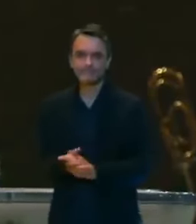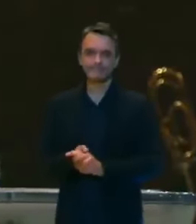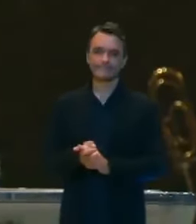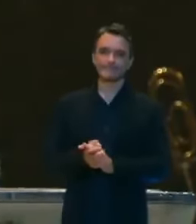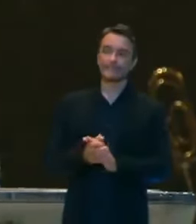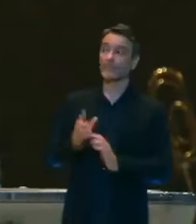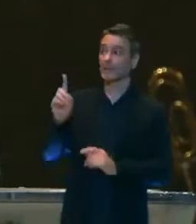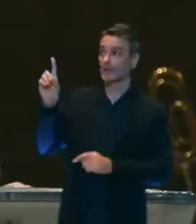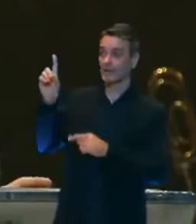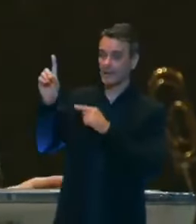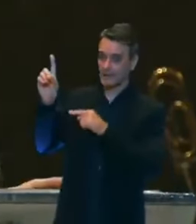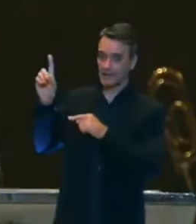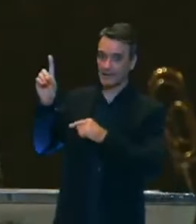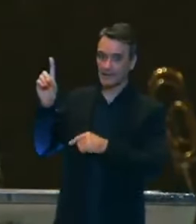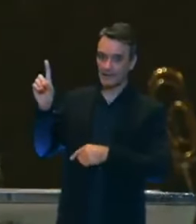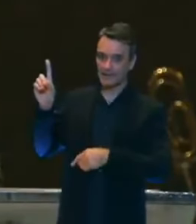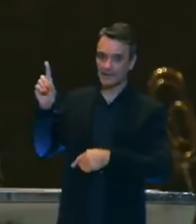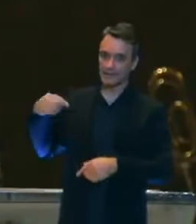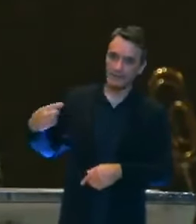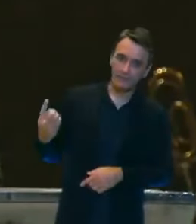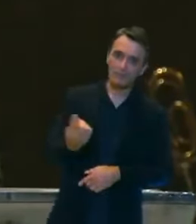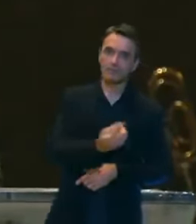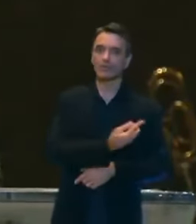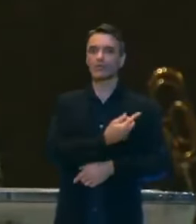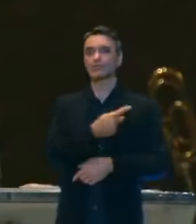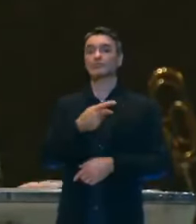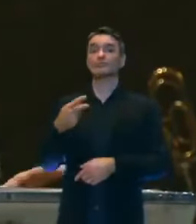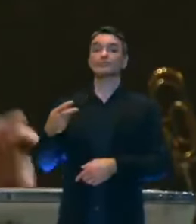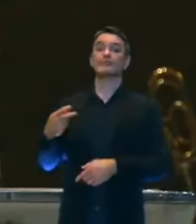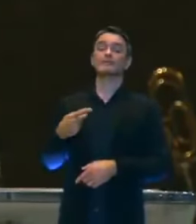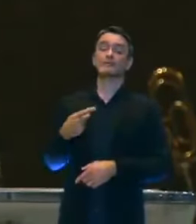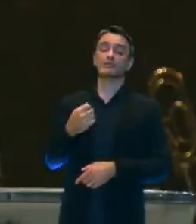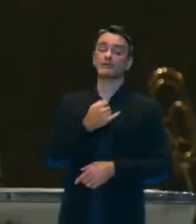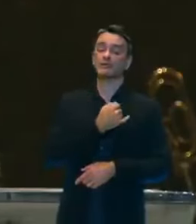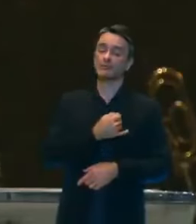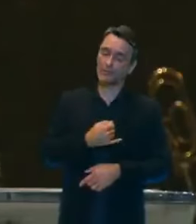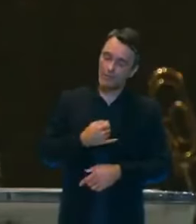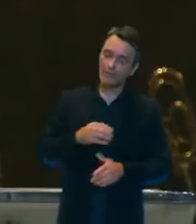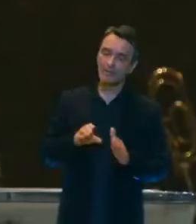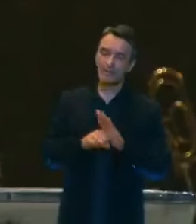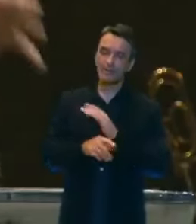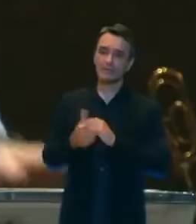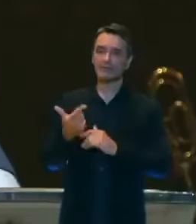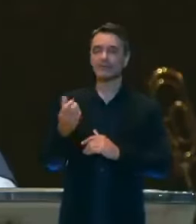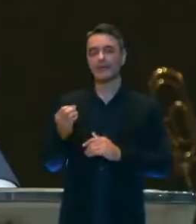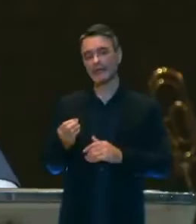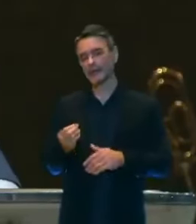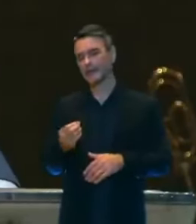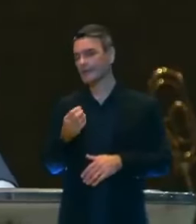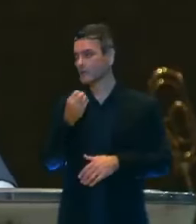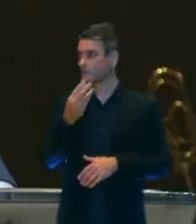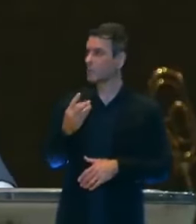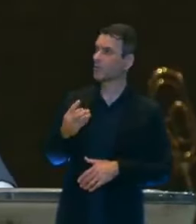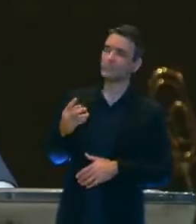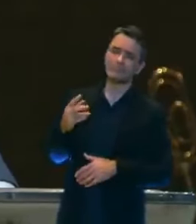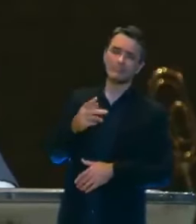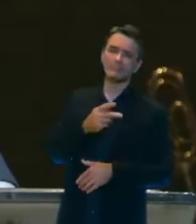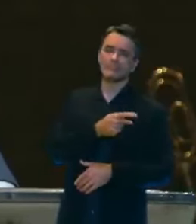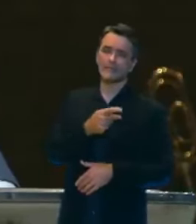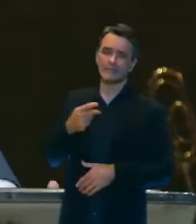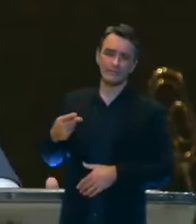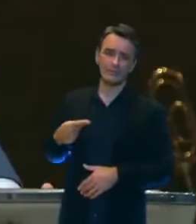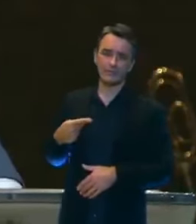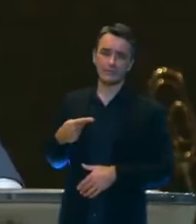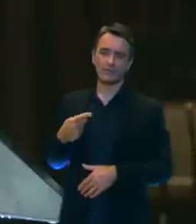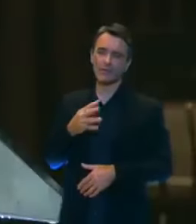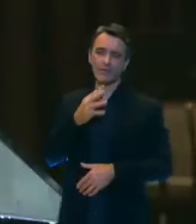pastor. Em João capítulo 10, ele é o bom pastor que conhece o nome das suas ovelhas.